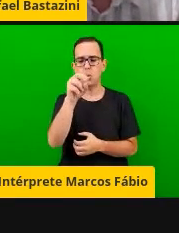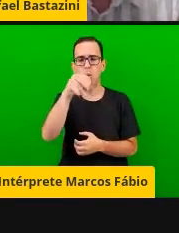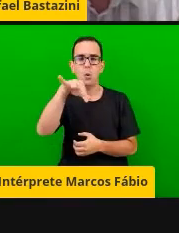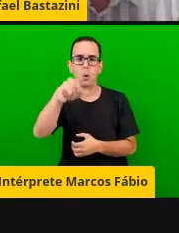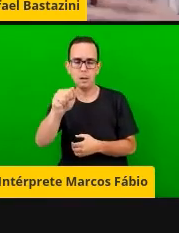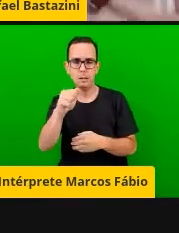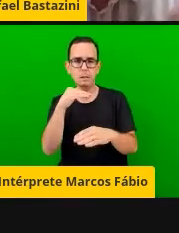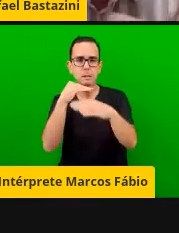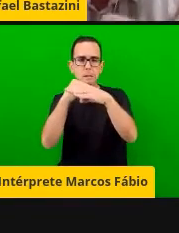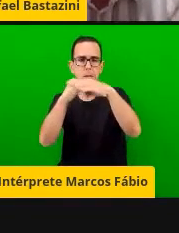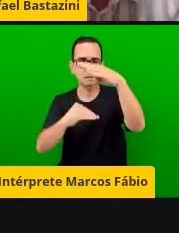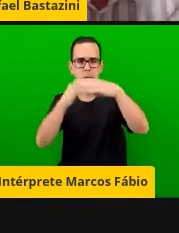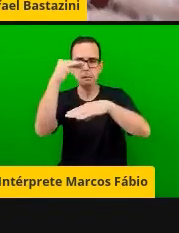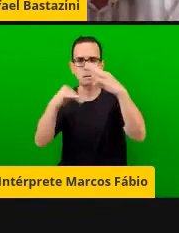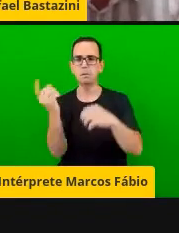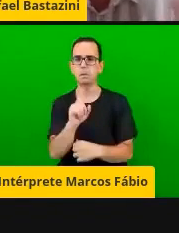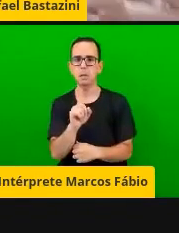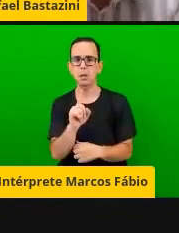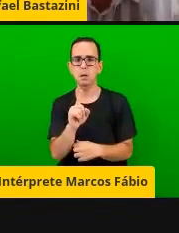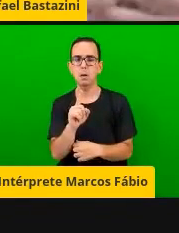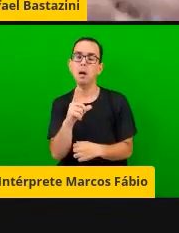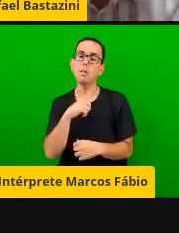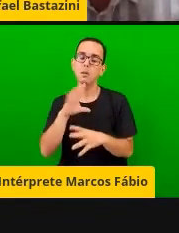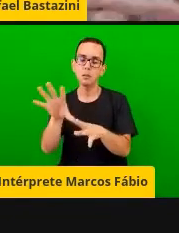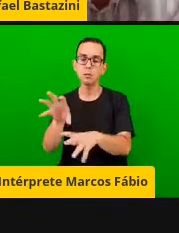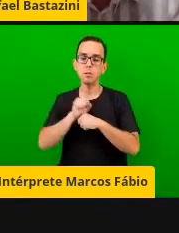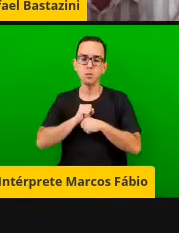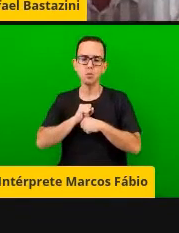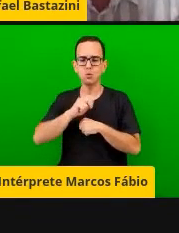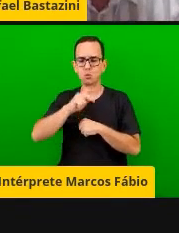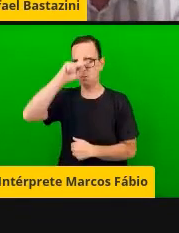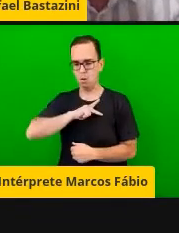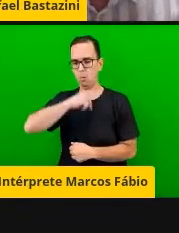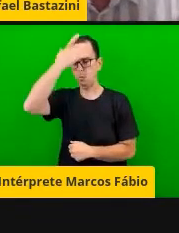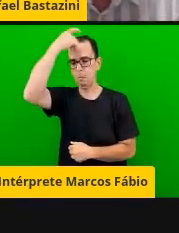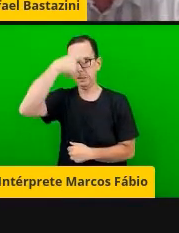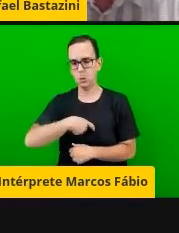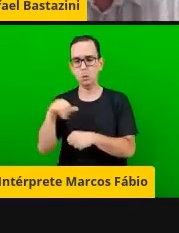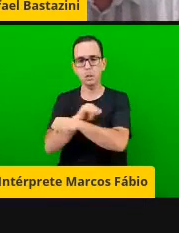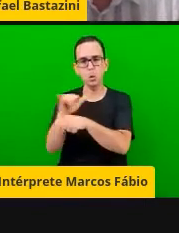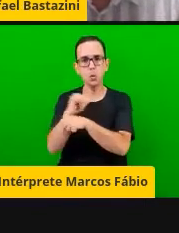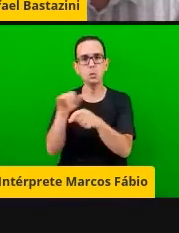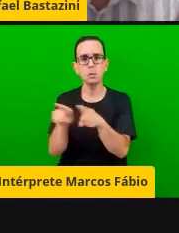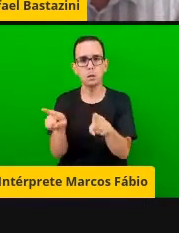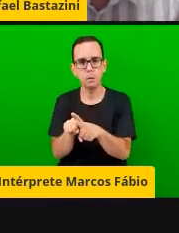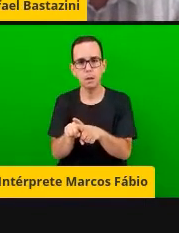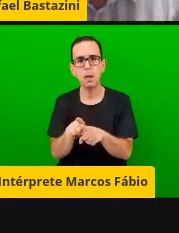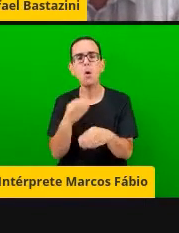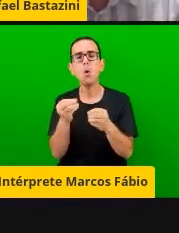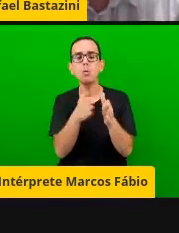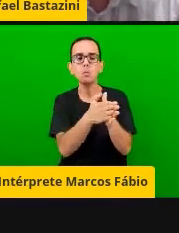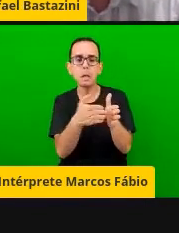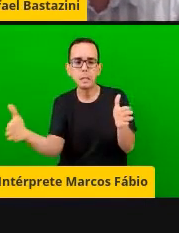os estados. Nós estamos falando da apropriação total da gente, do território, dos recursos, assim como foi o período